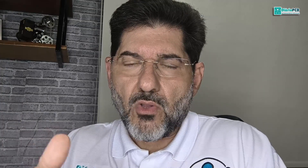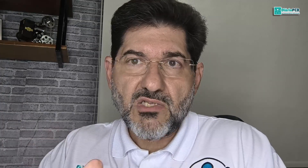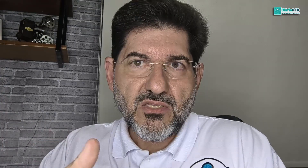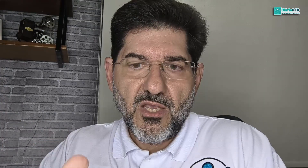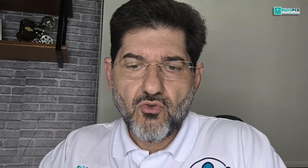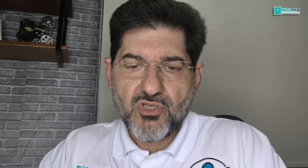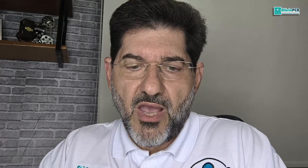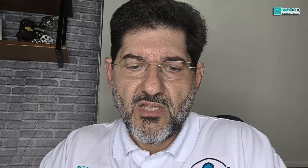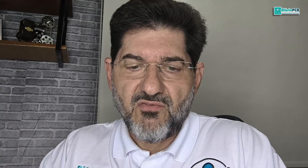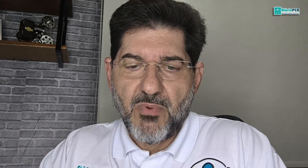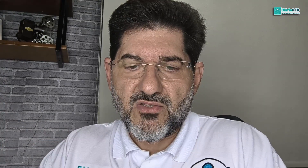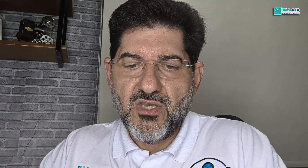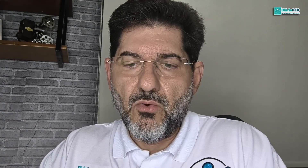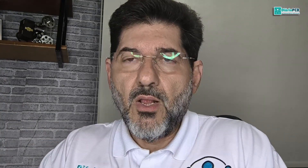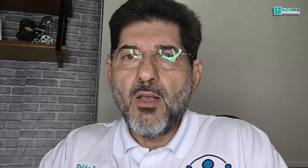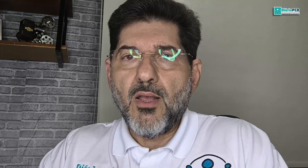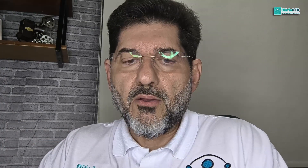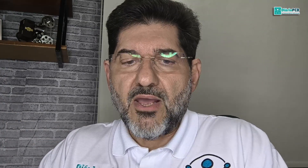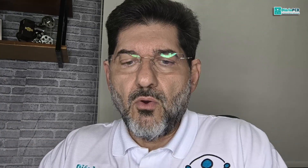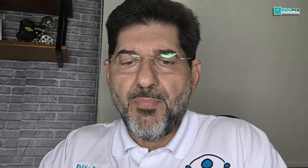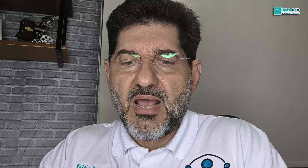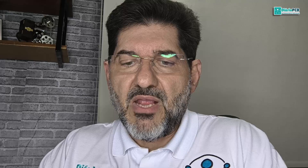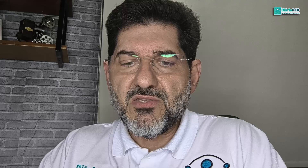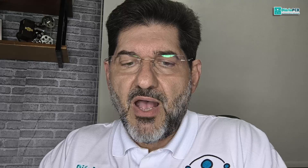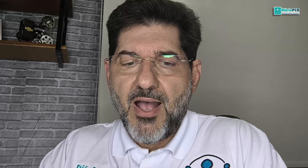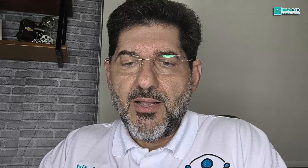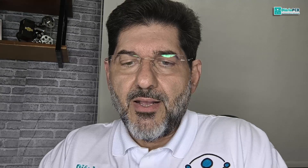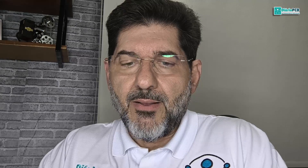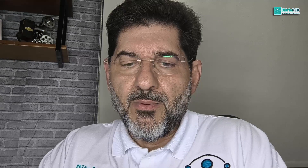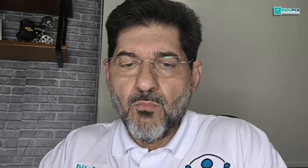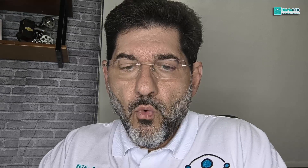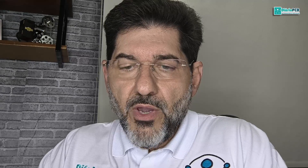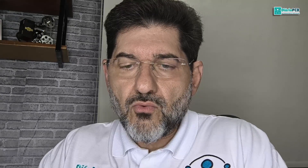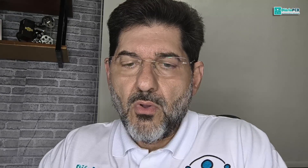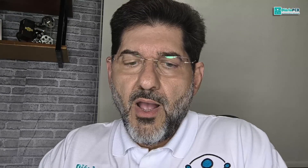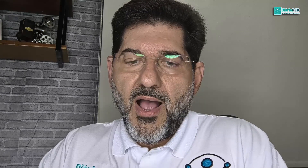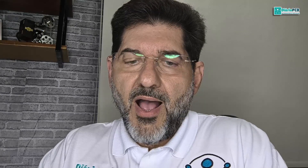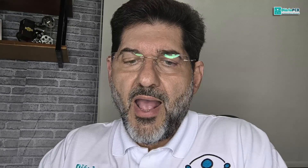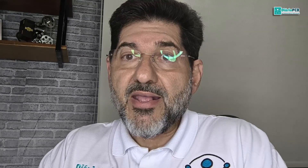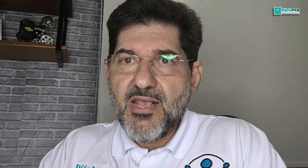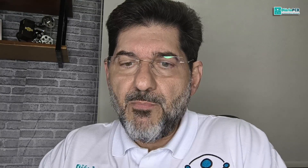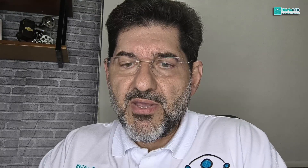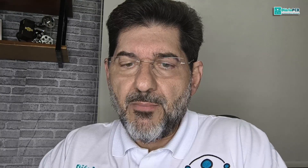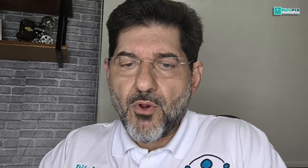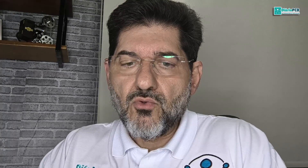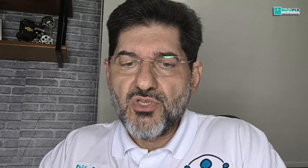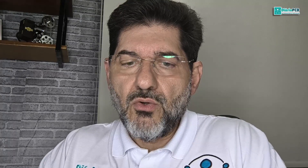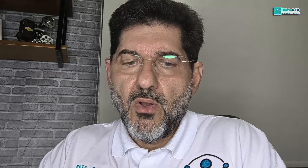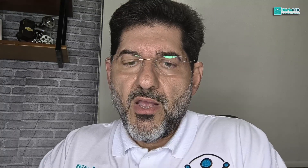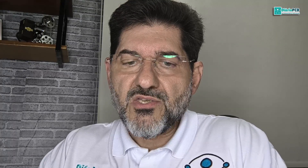lá todas as redes sociais da TV Brasil. Quero parabenizar muito a equipe